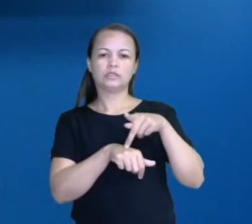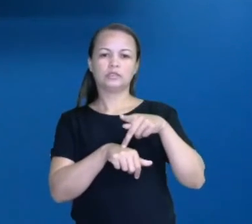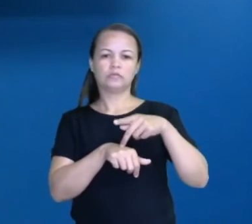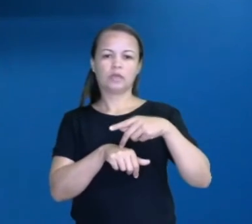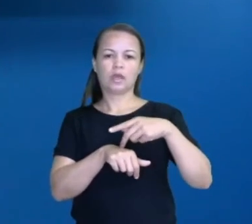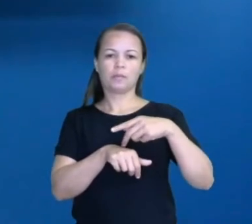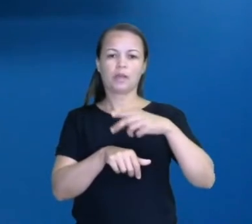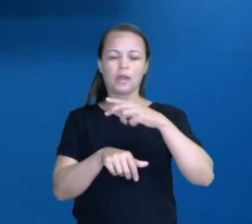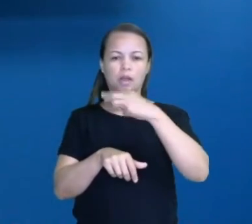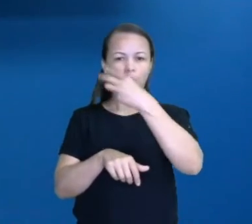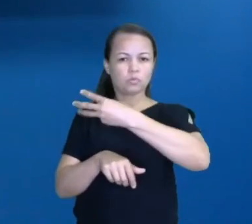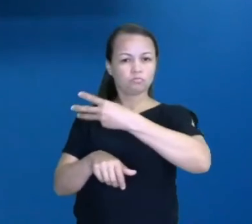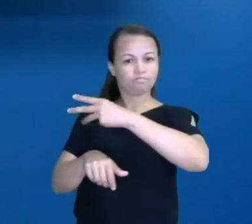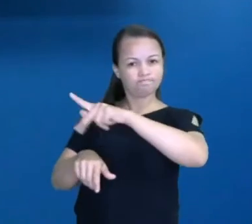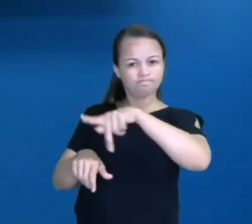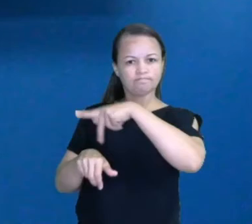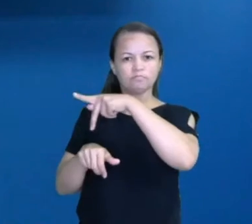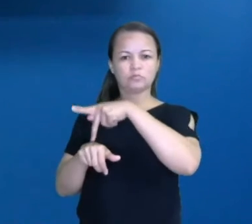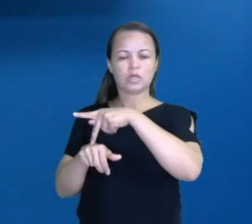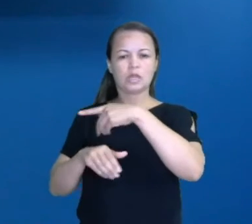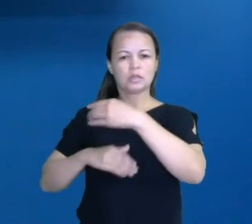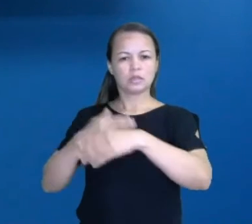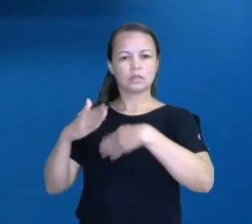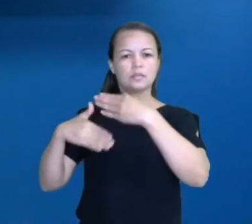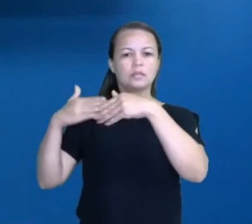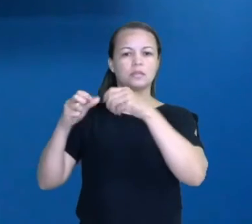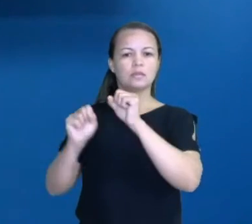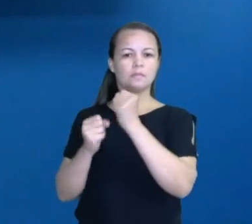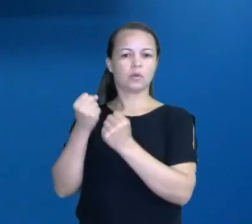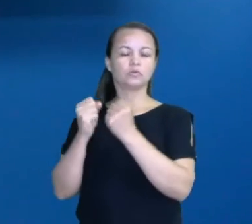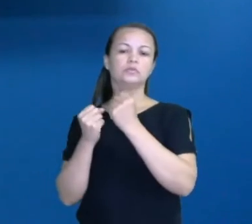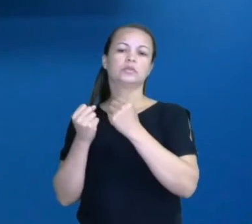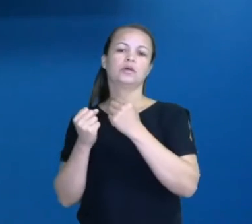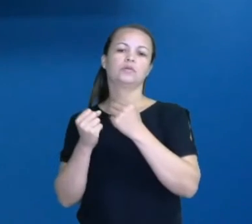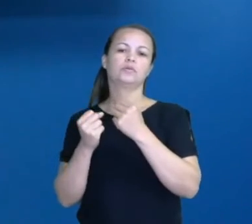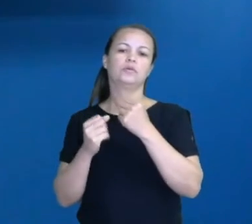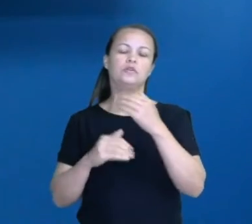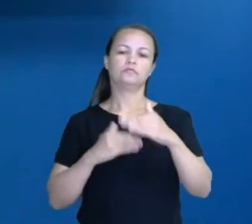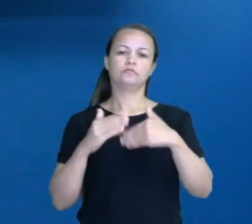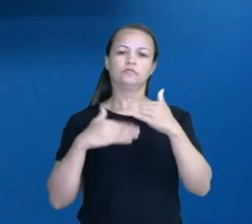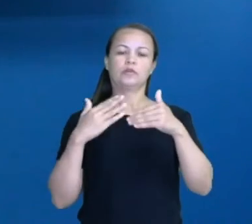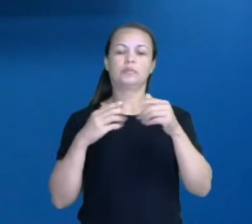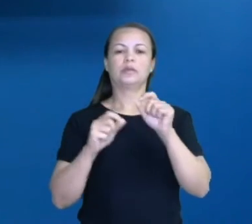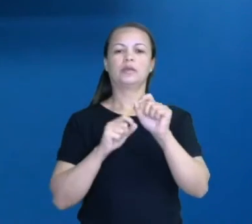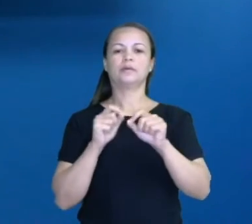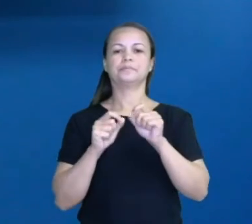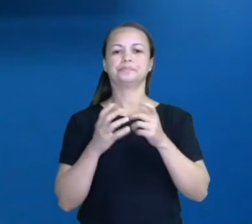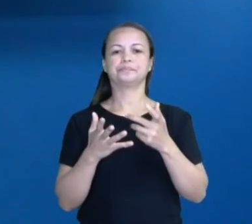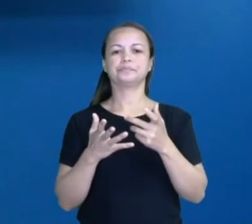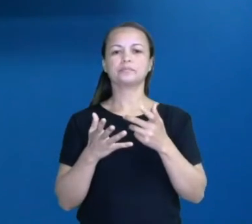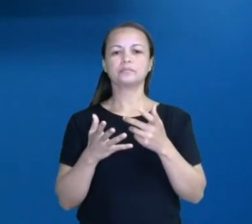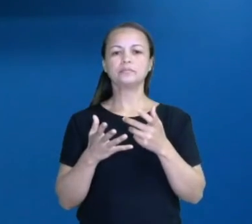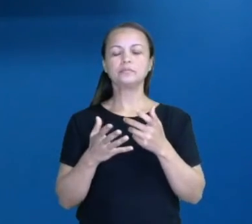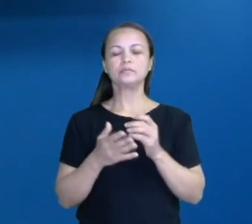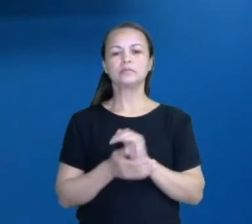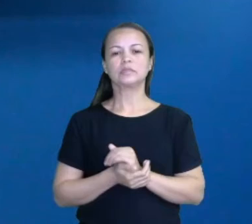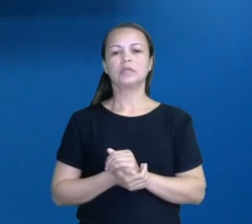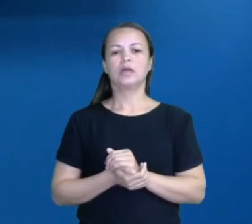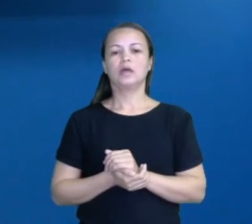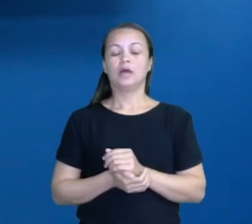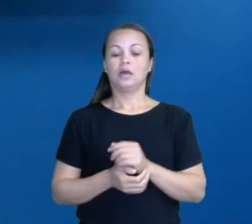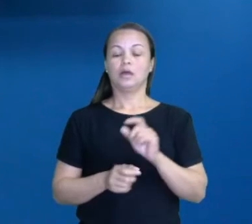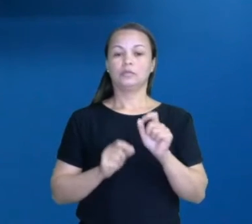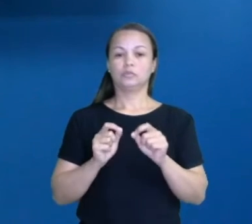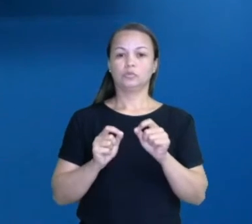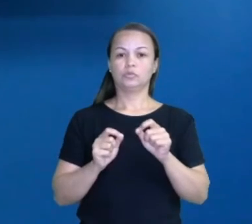linha de produção, certo? E fabricar, ter toda a sua linha de produção